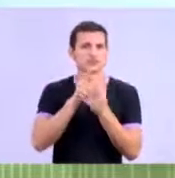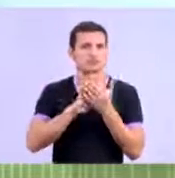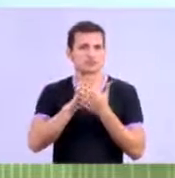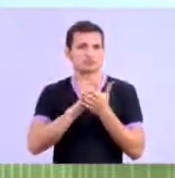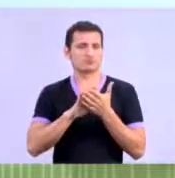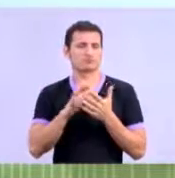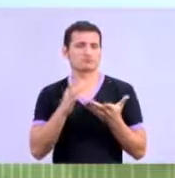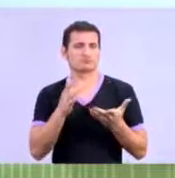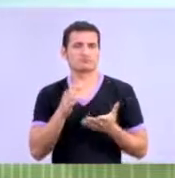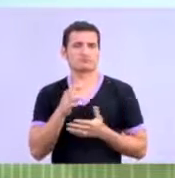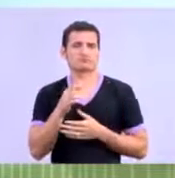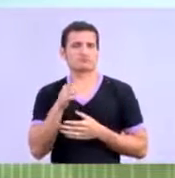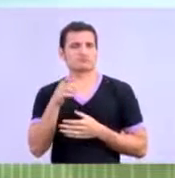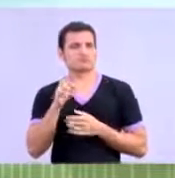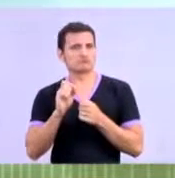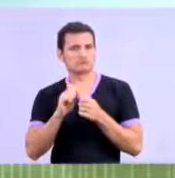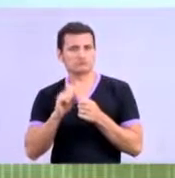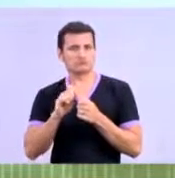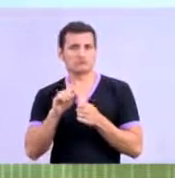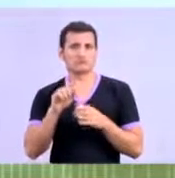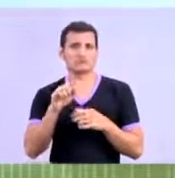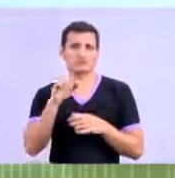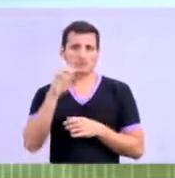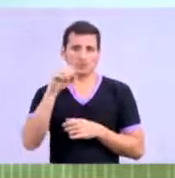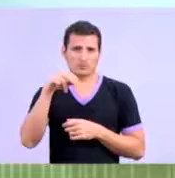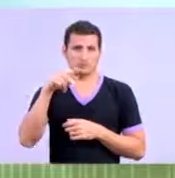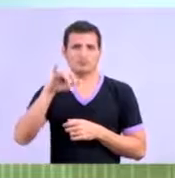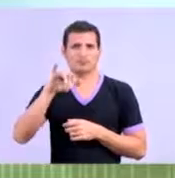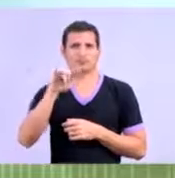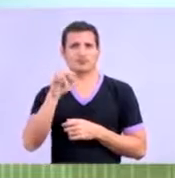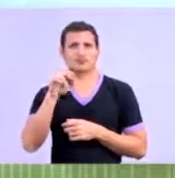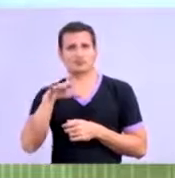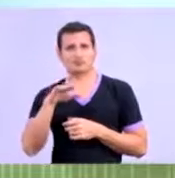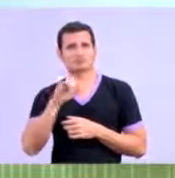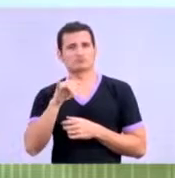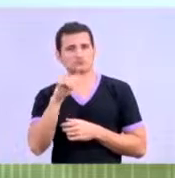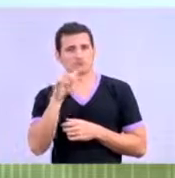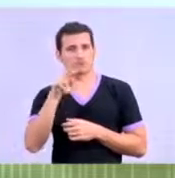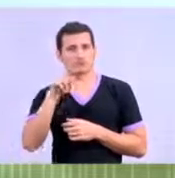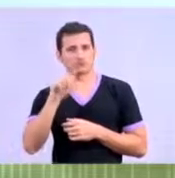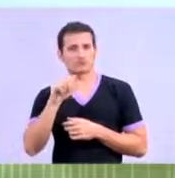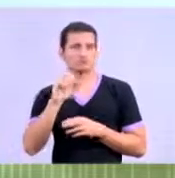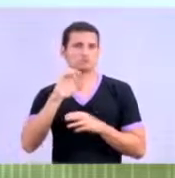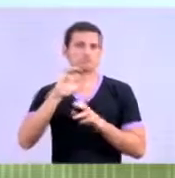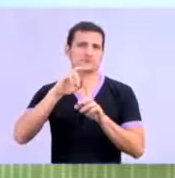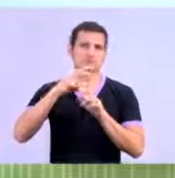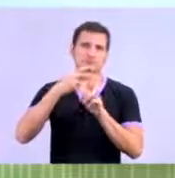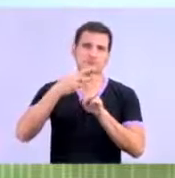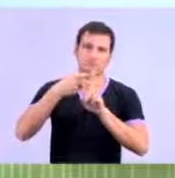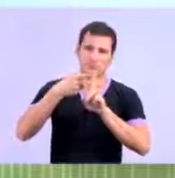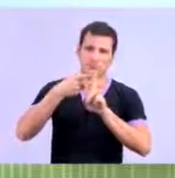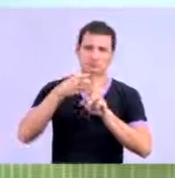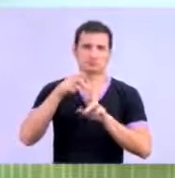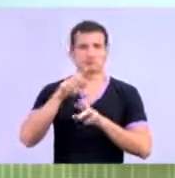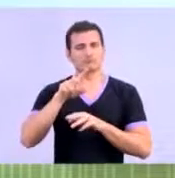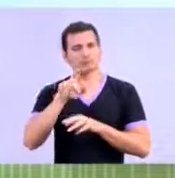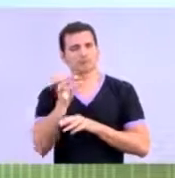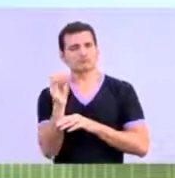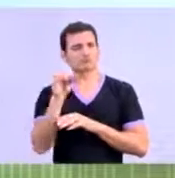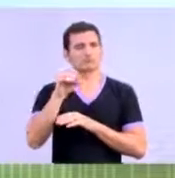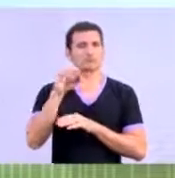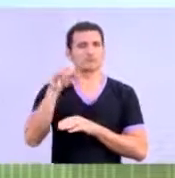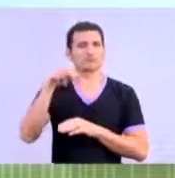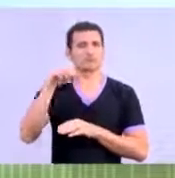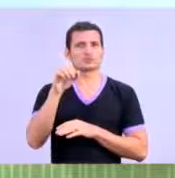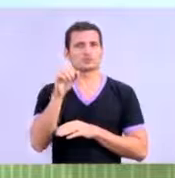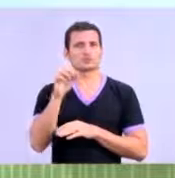mesmo que você não defina, o compilador, o Java, o C#, qualquer linguagem de programação moderna, né, ele vai colocar o construtor para você, que ele é